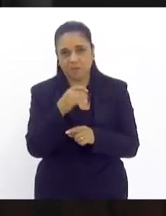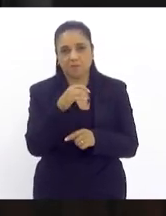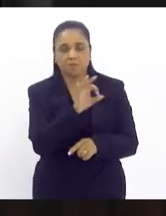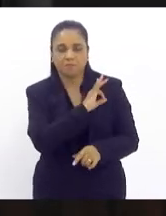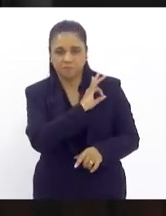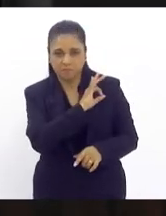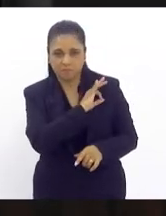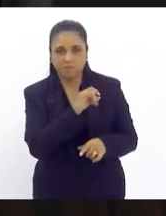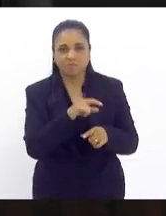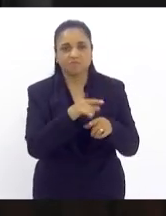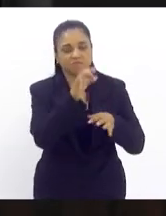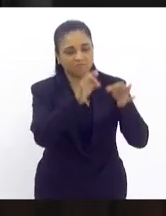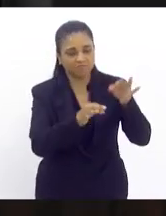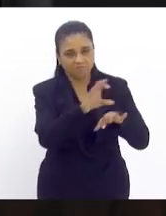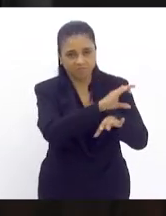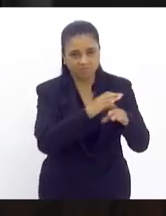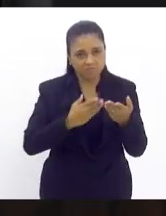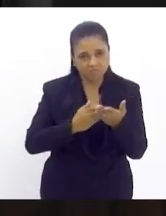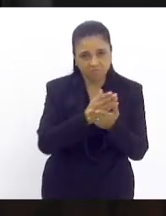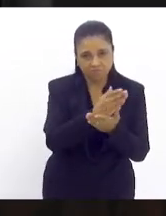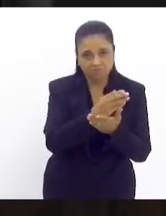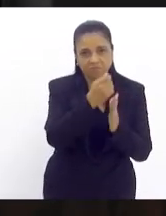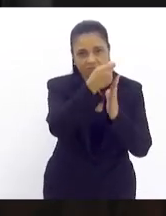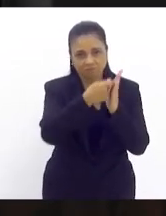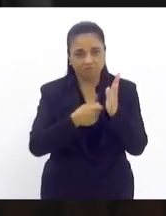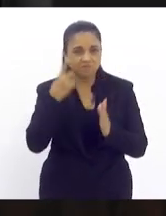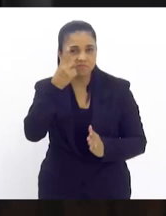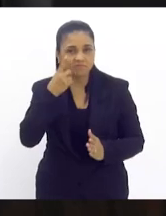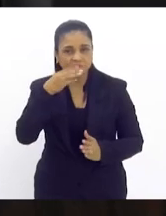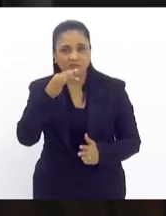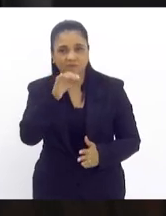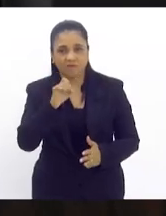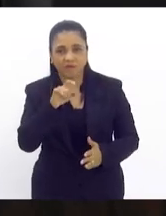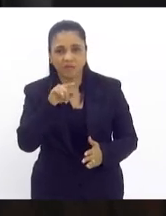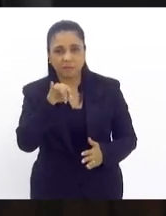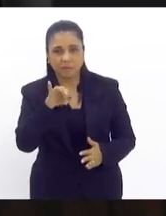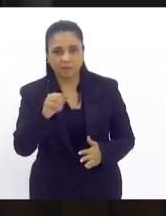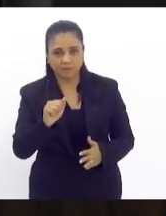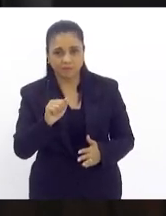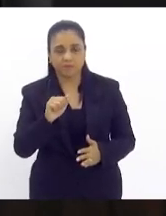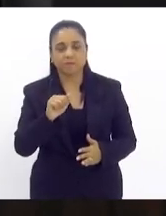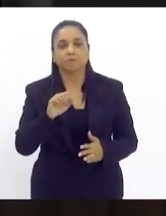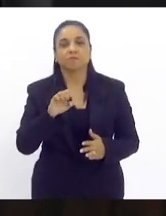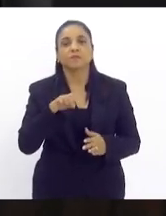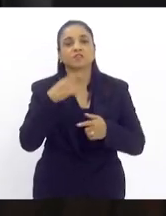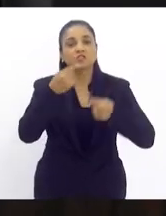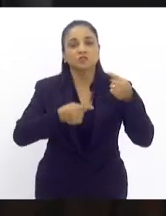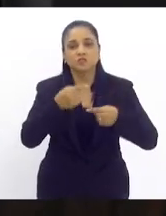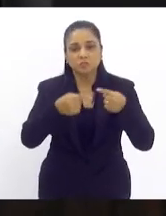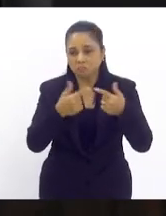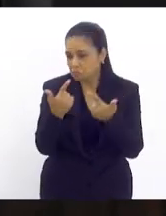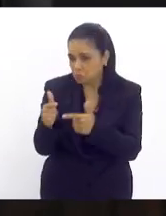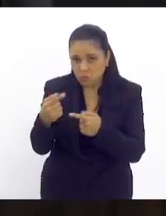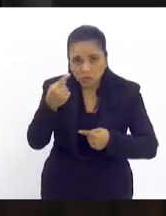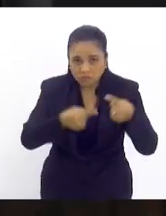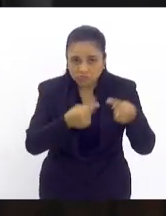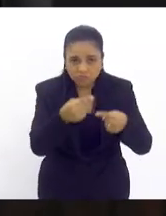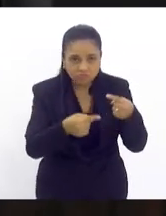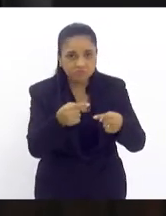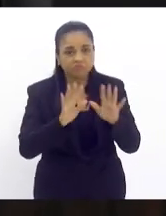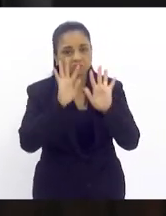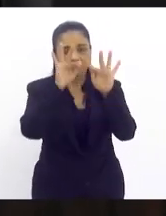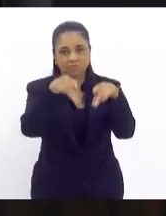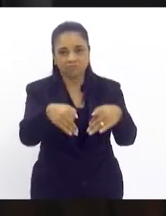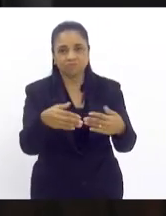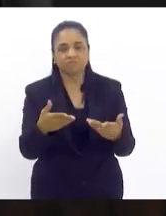Indicações Legislativas, favorável. Relator, deputado Felipe Soares. Em discussão. Não havendo quem queira discutir,